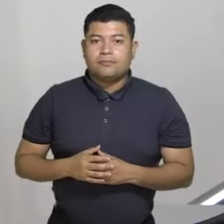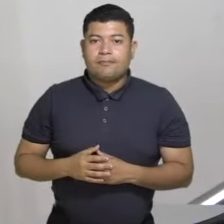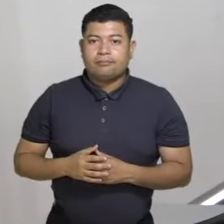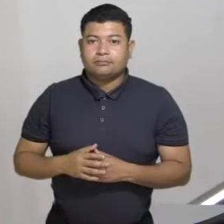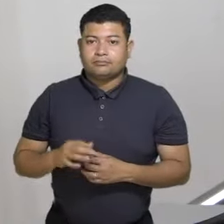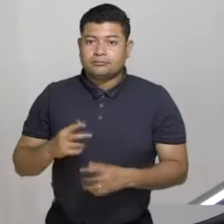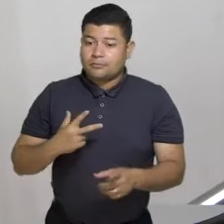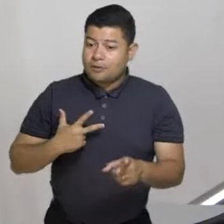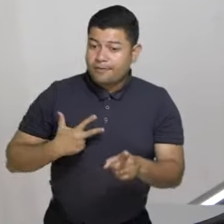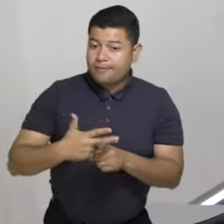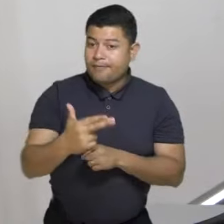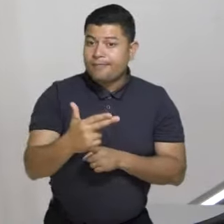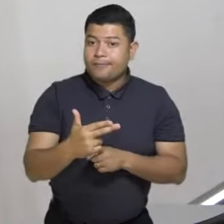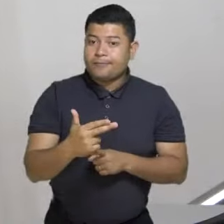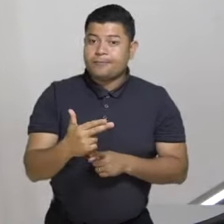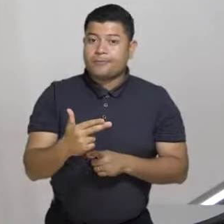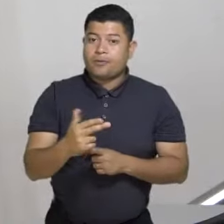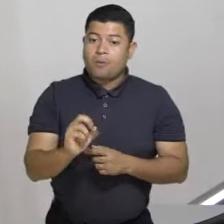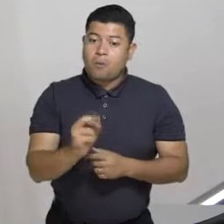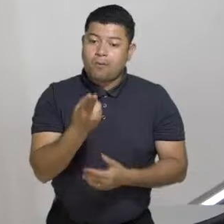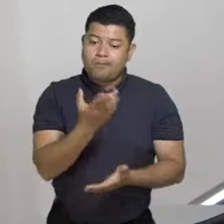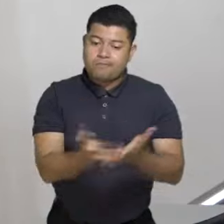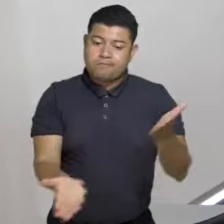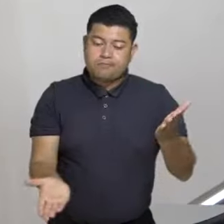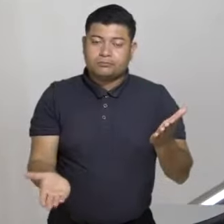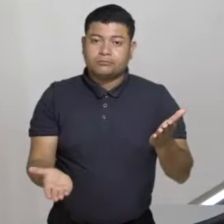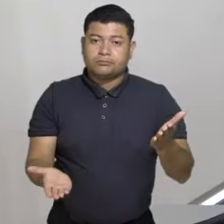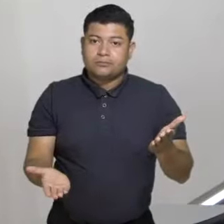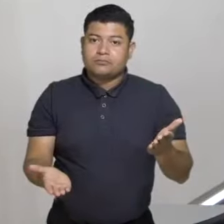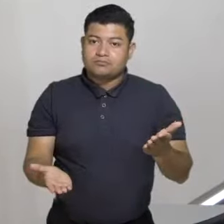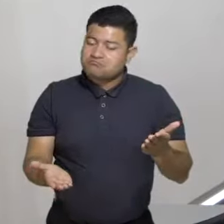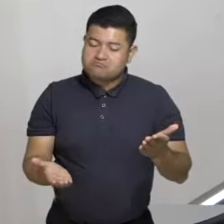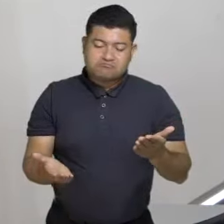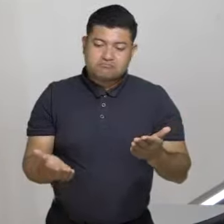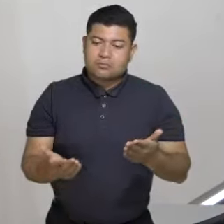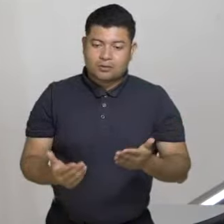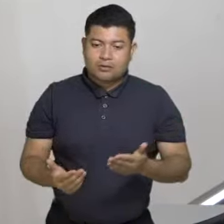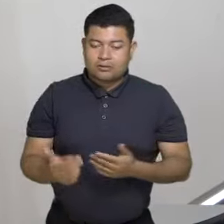Ganhar e perder faz parte do jogo.